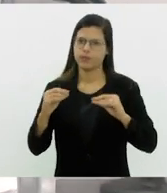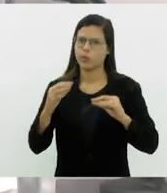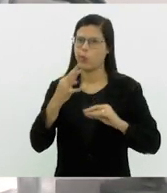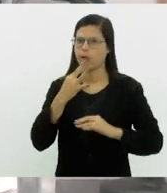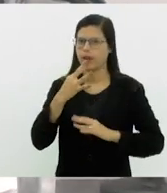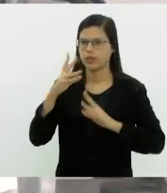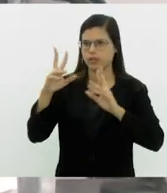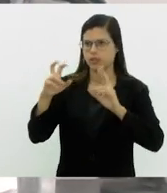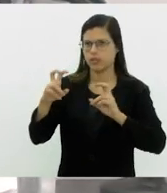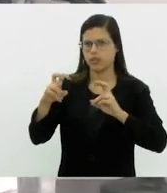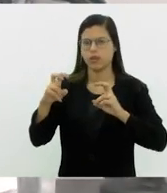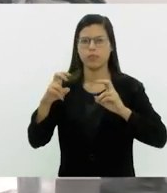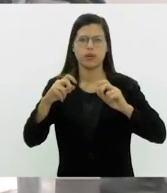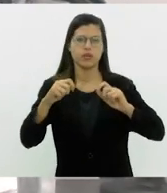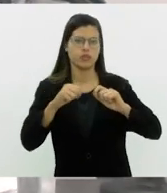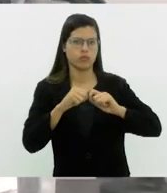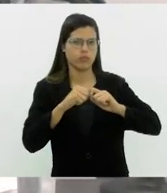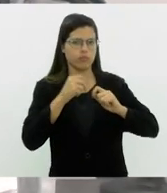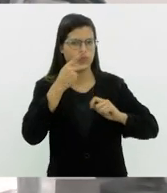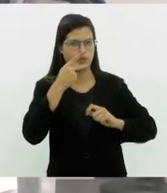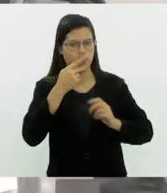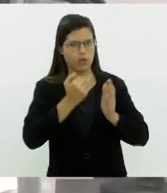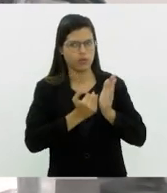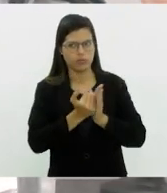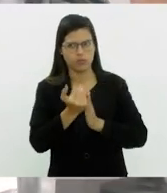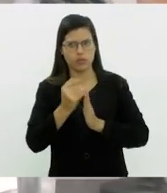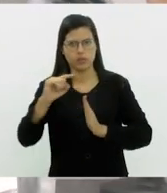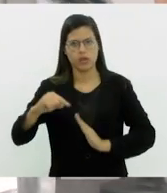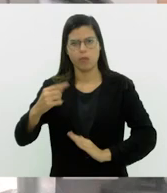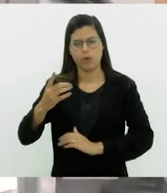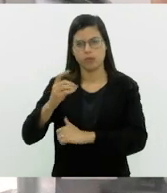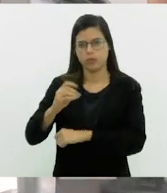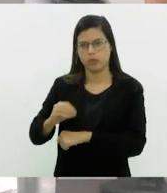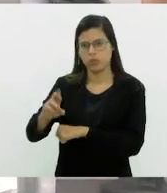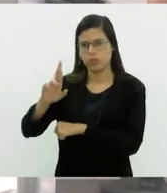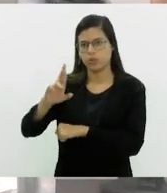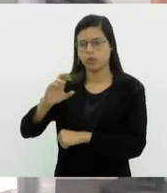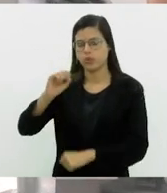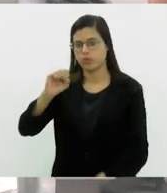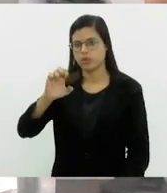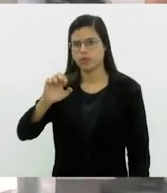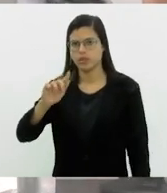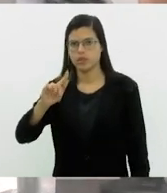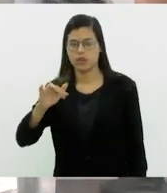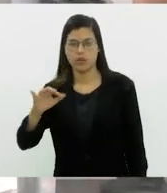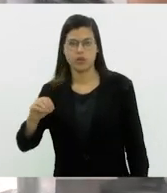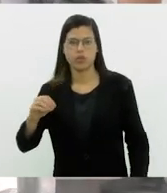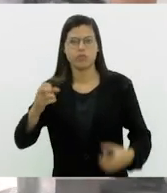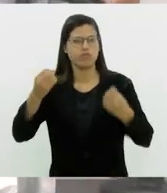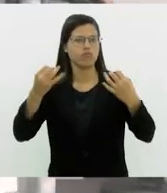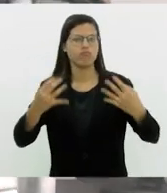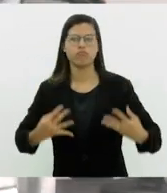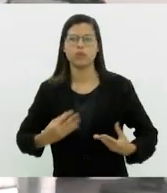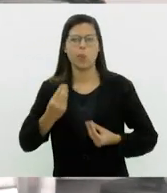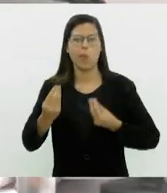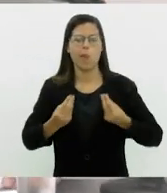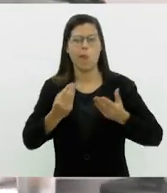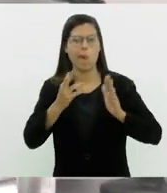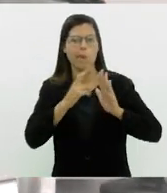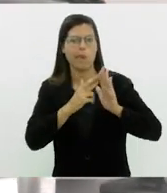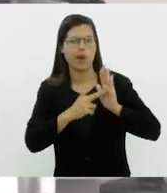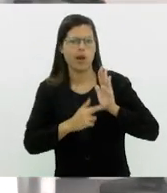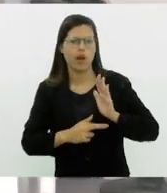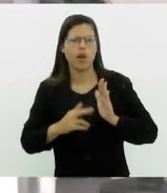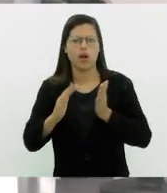vamos fazer uma intervenção inicial, depois o doutor Sérgio Suyama vai explicar a regra do jogo. Muitos receberam